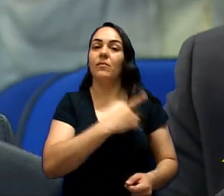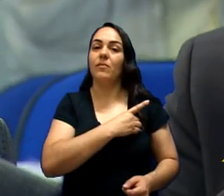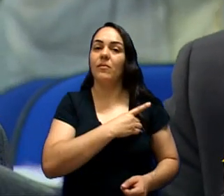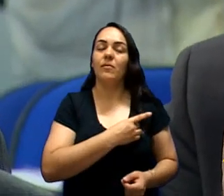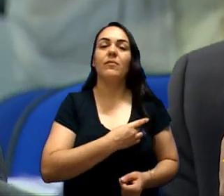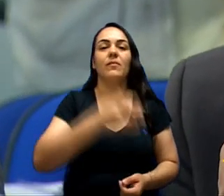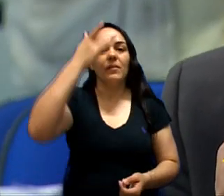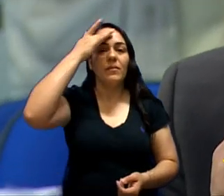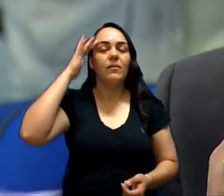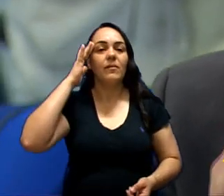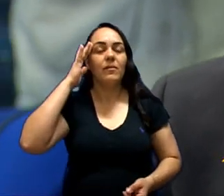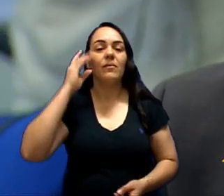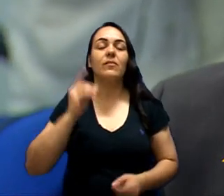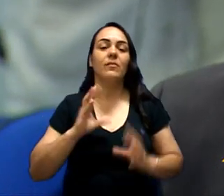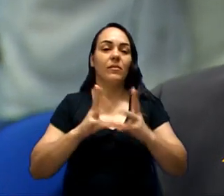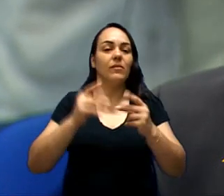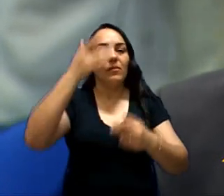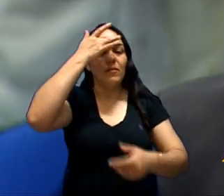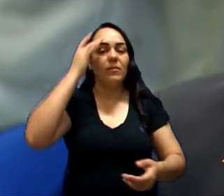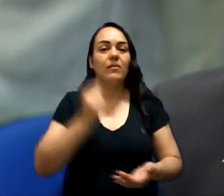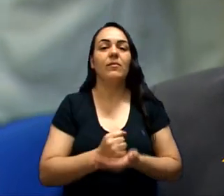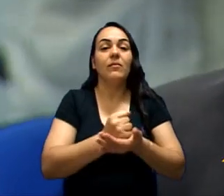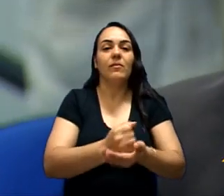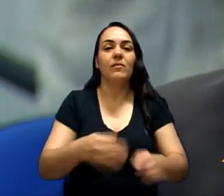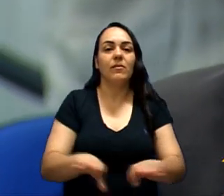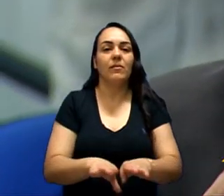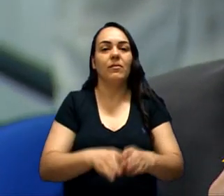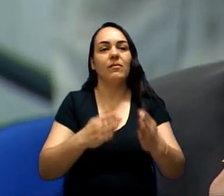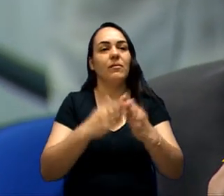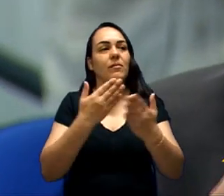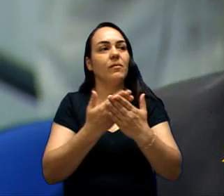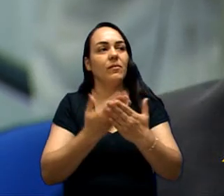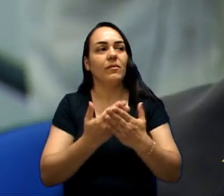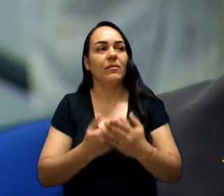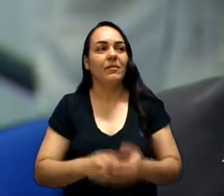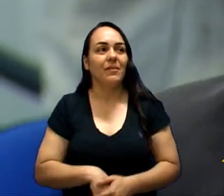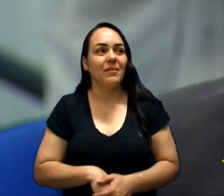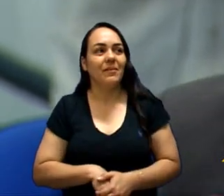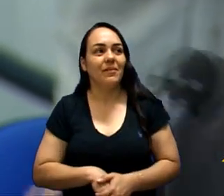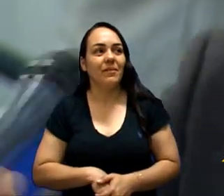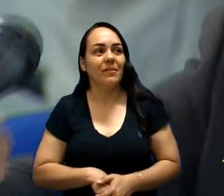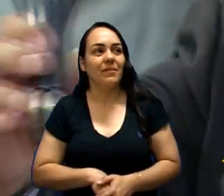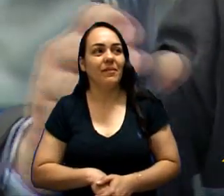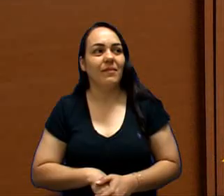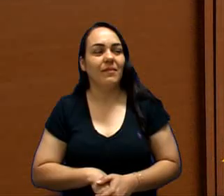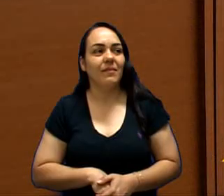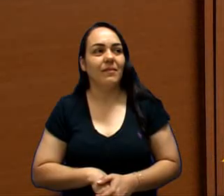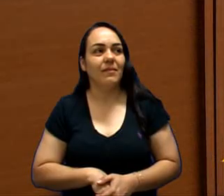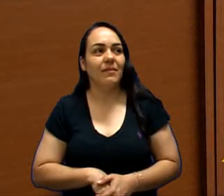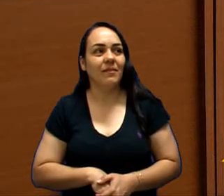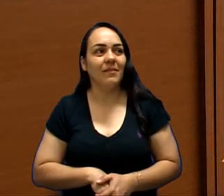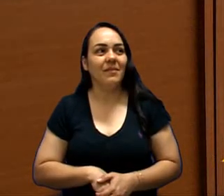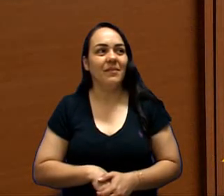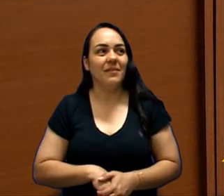diaconisas, aos presbíteros da igreja, registrado aqui em nossa sessão.